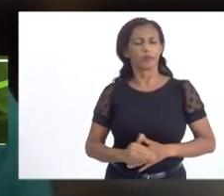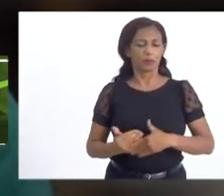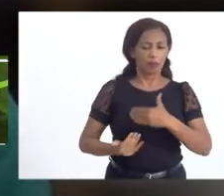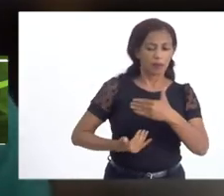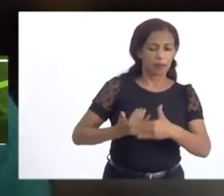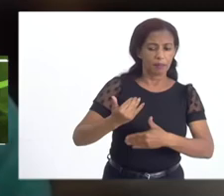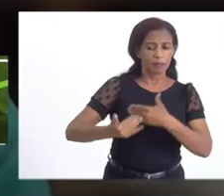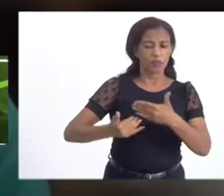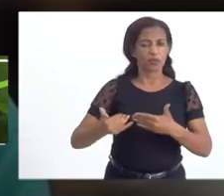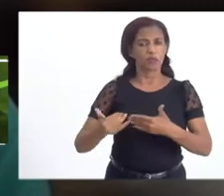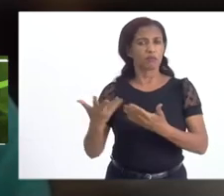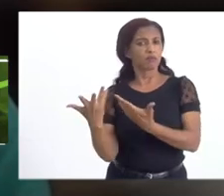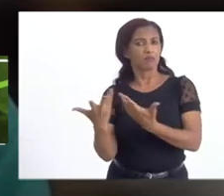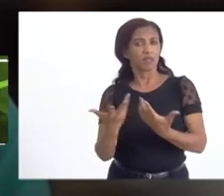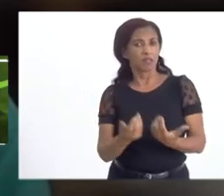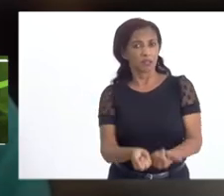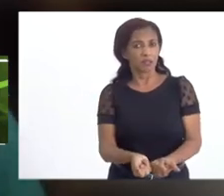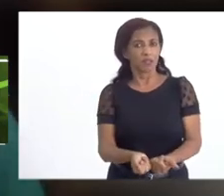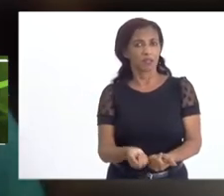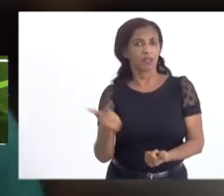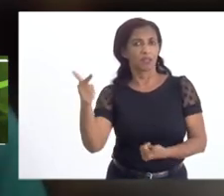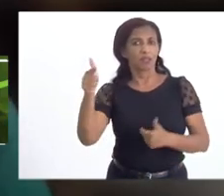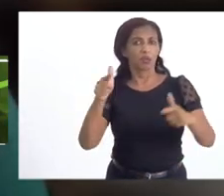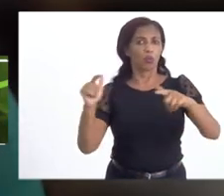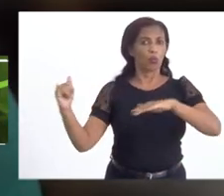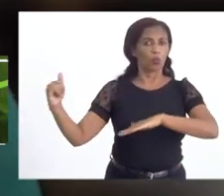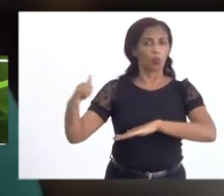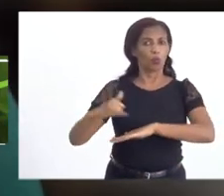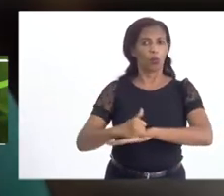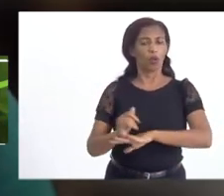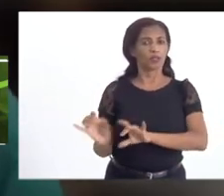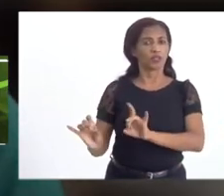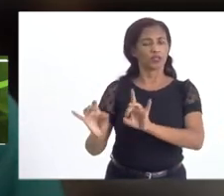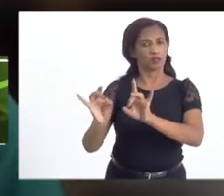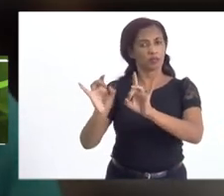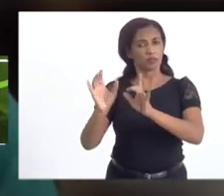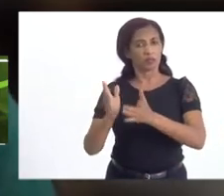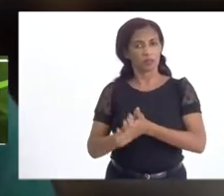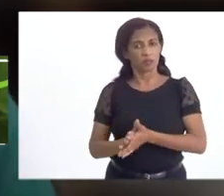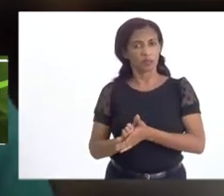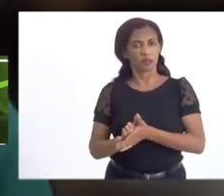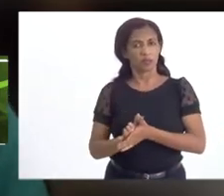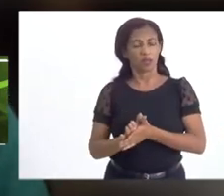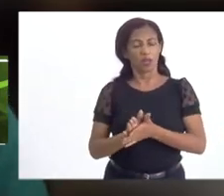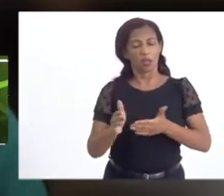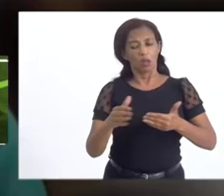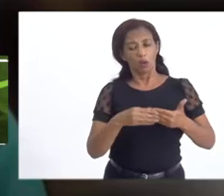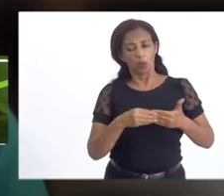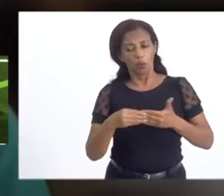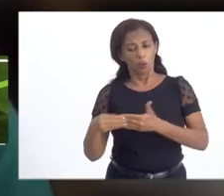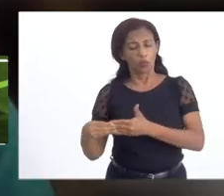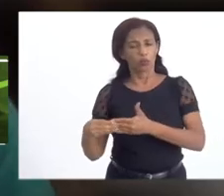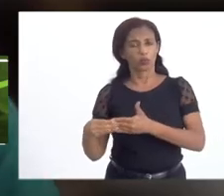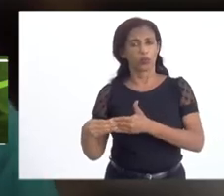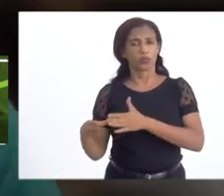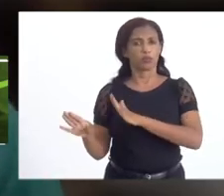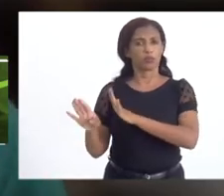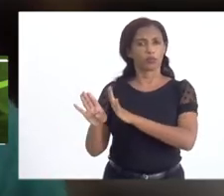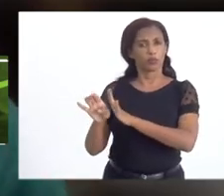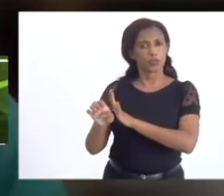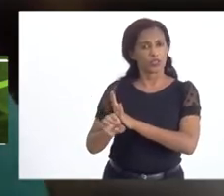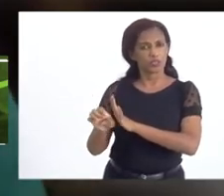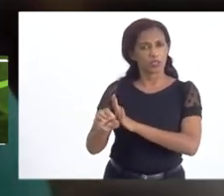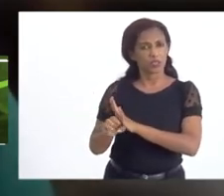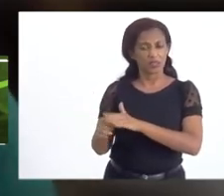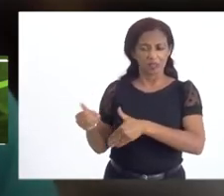você permite que outros aeroportos, especialmente conduzidos por estatais,